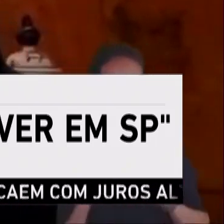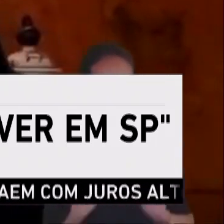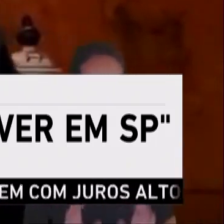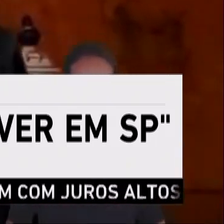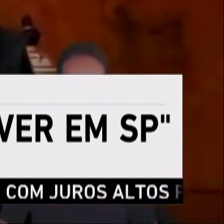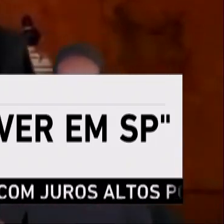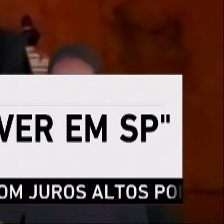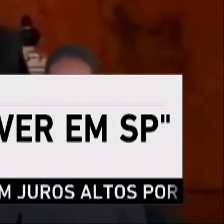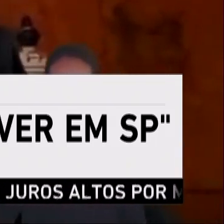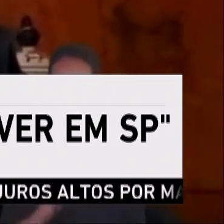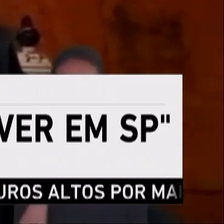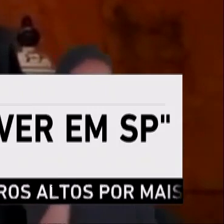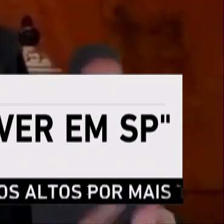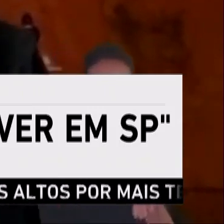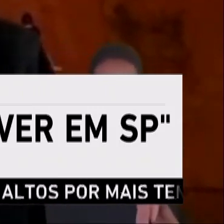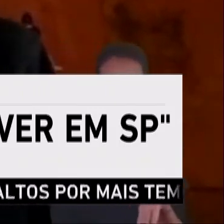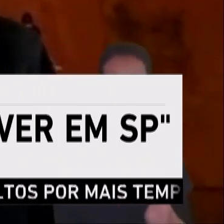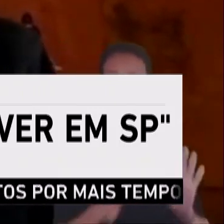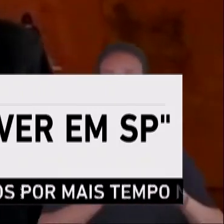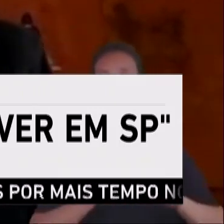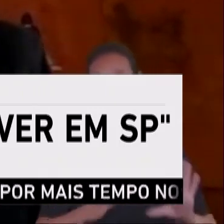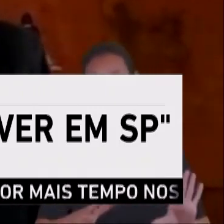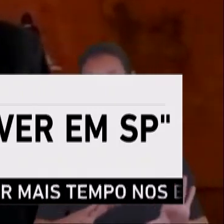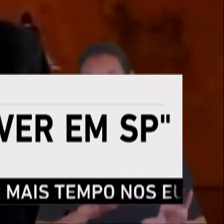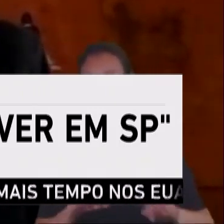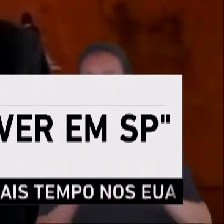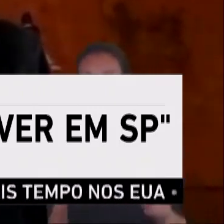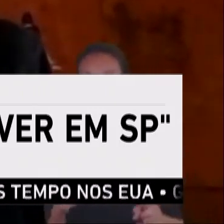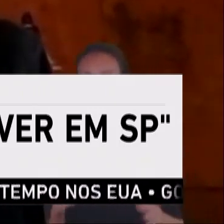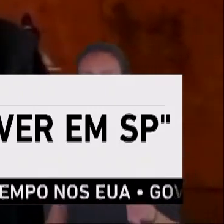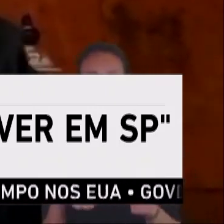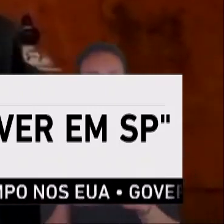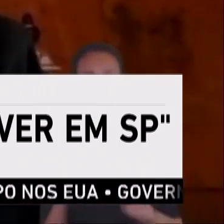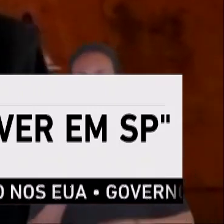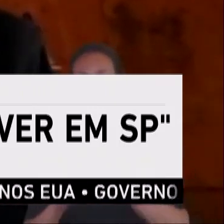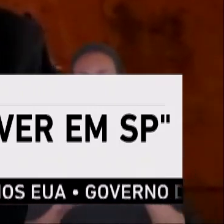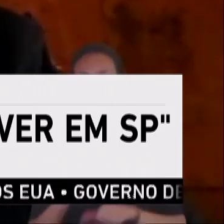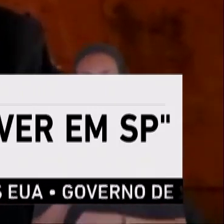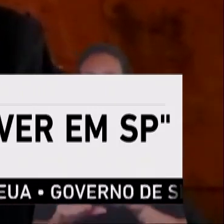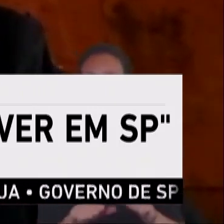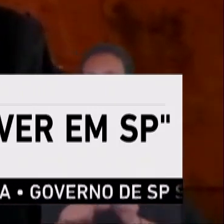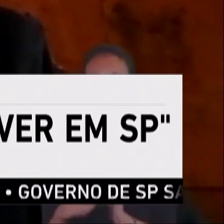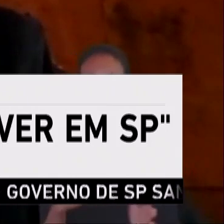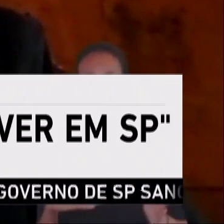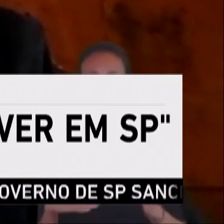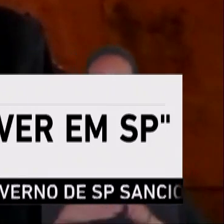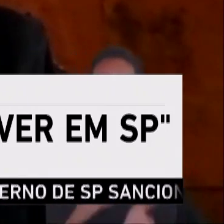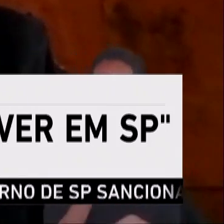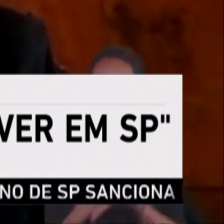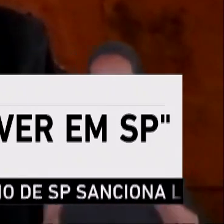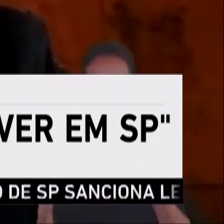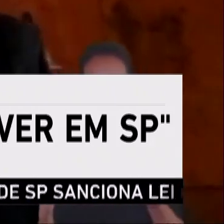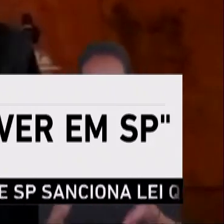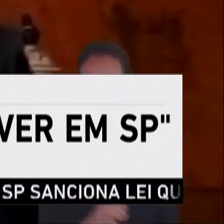inimigos da liberdade. Mas tudo muda, tudo passa, e creio eu que ao longo desses últimos